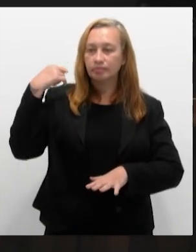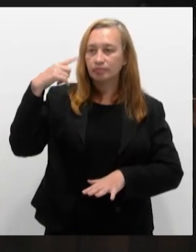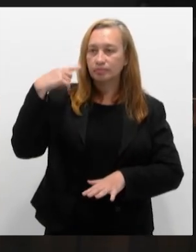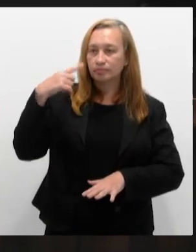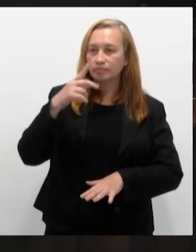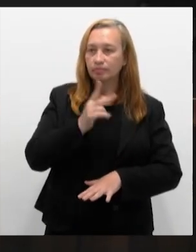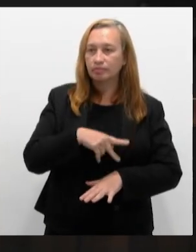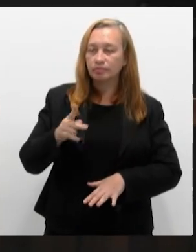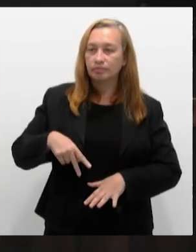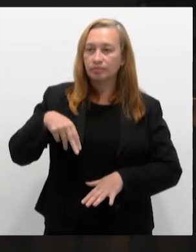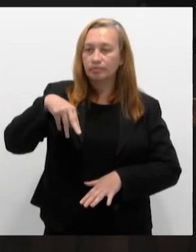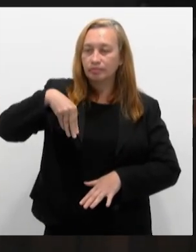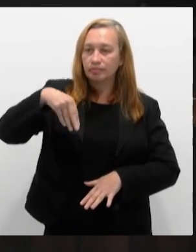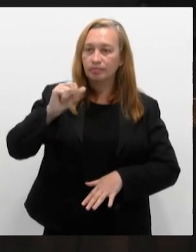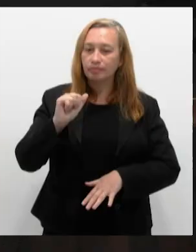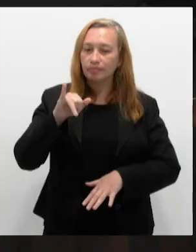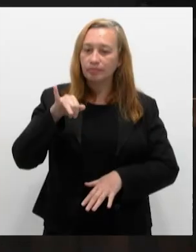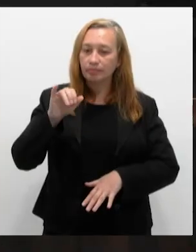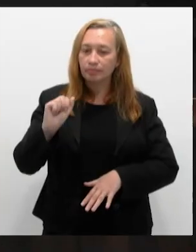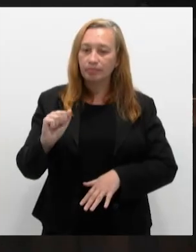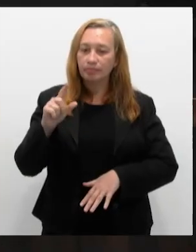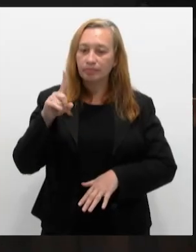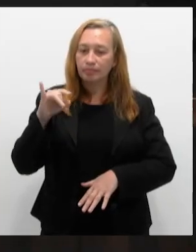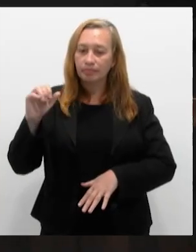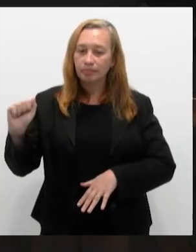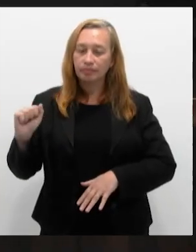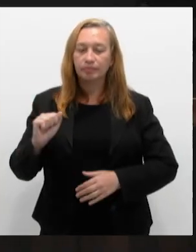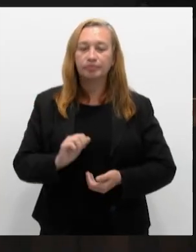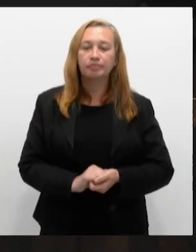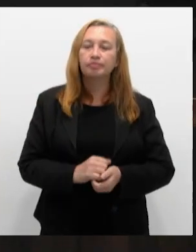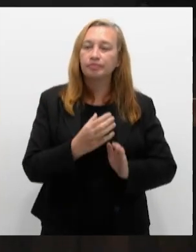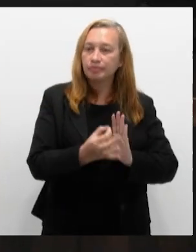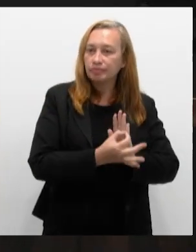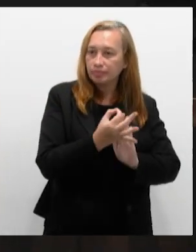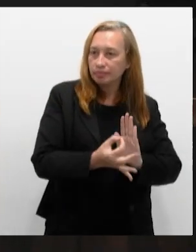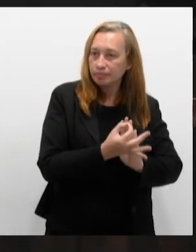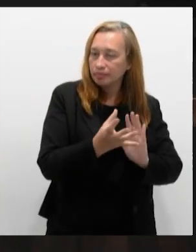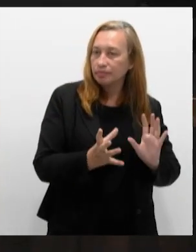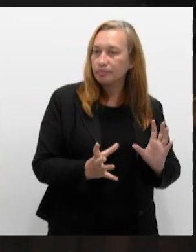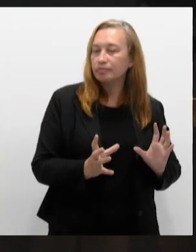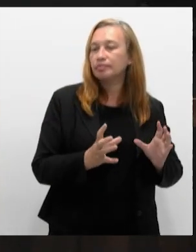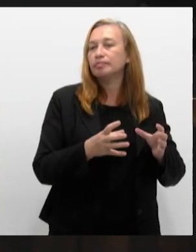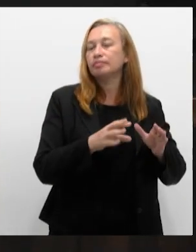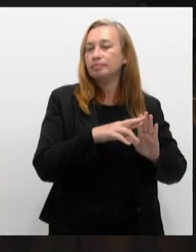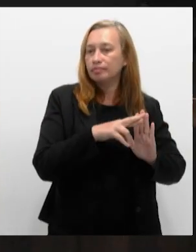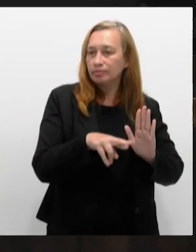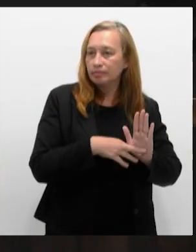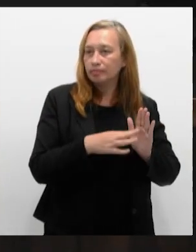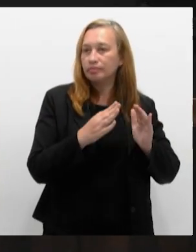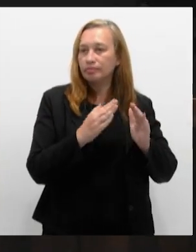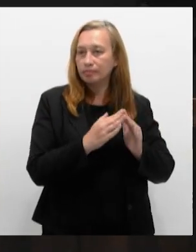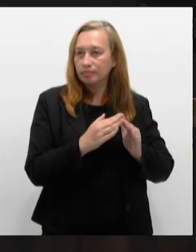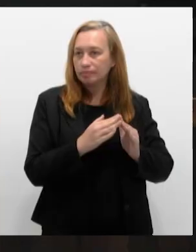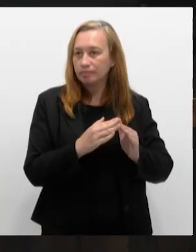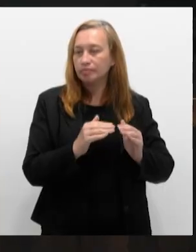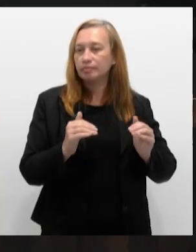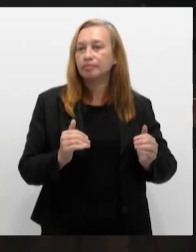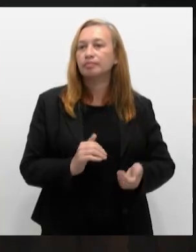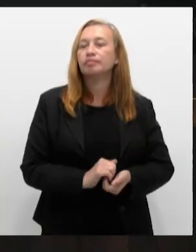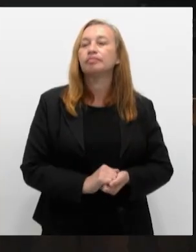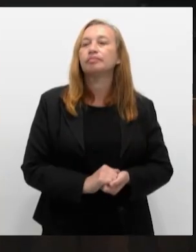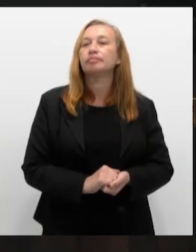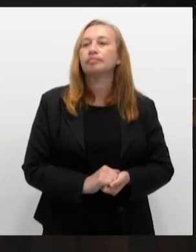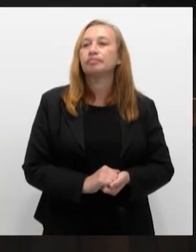professora Maria Cláudia Buchianeri Pinheiro, pendendo de parecer da Comissão de Normas Internas e Proposições